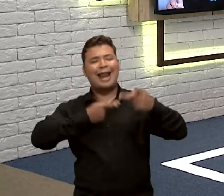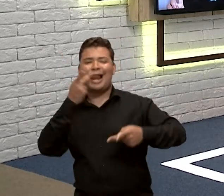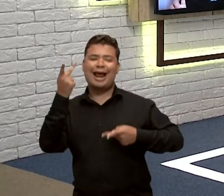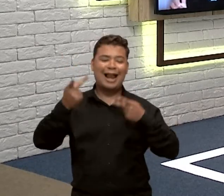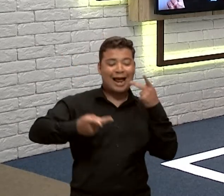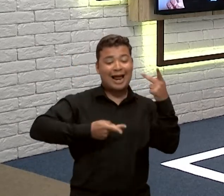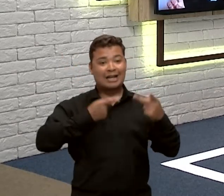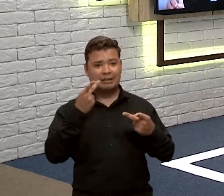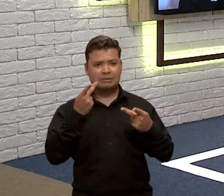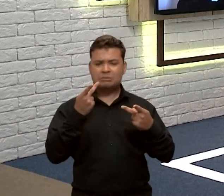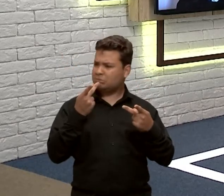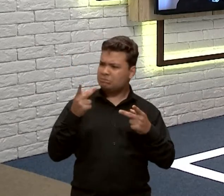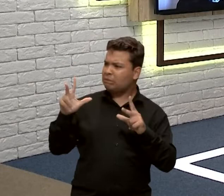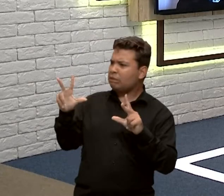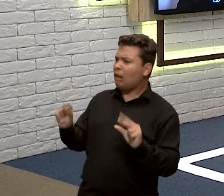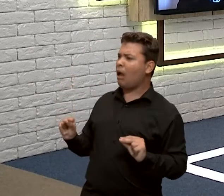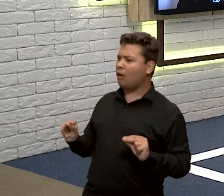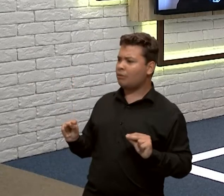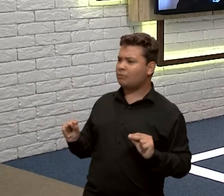também dizer não.